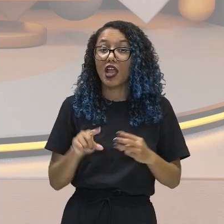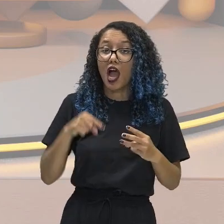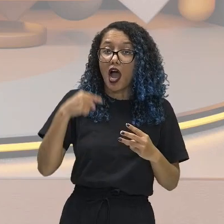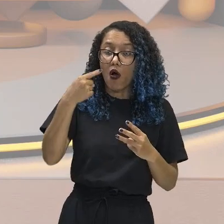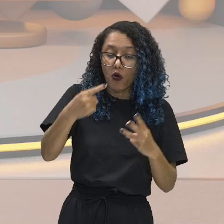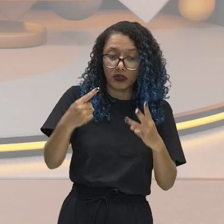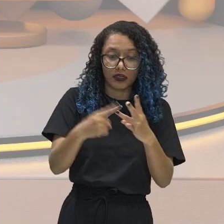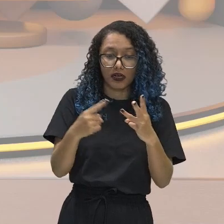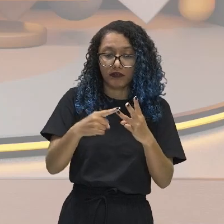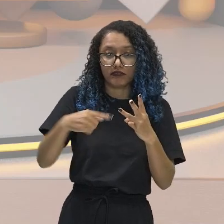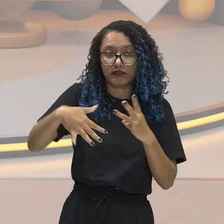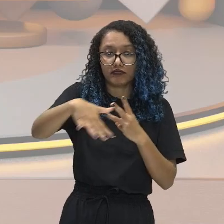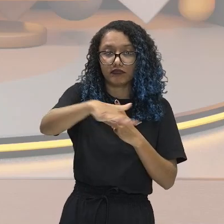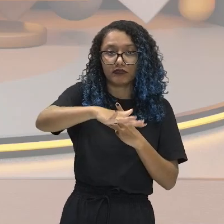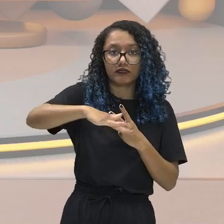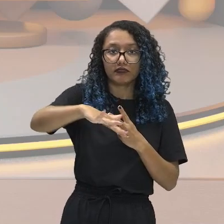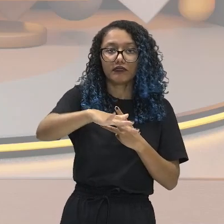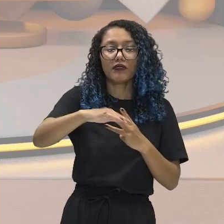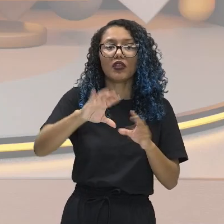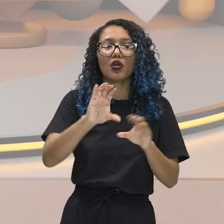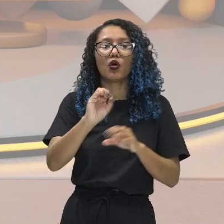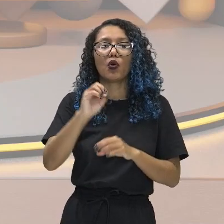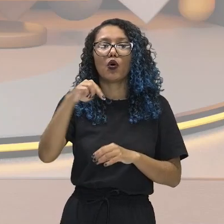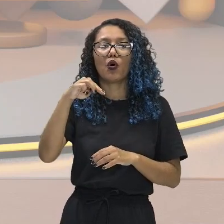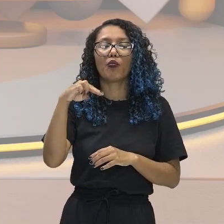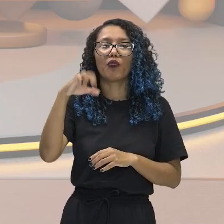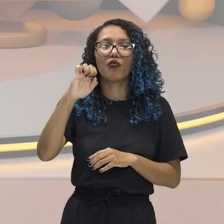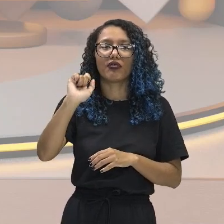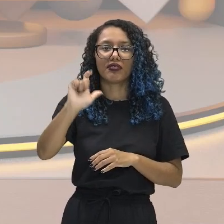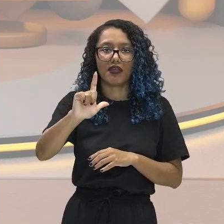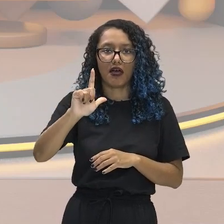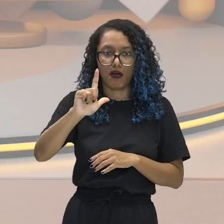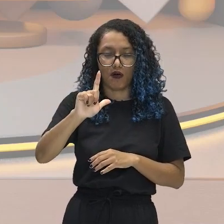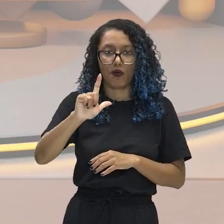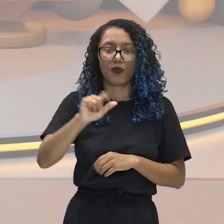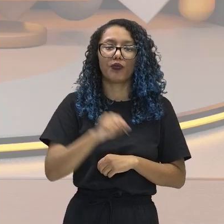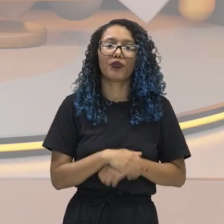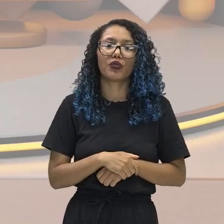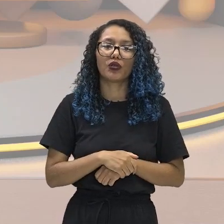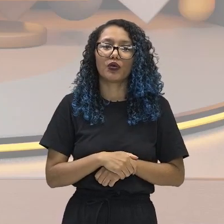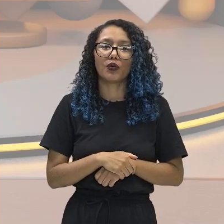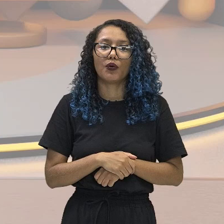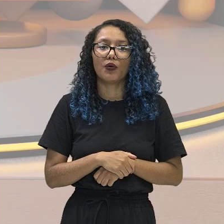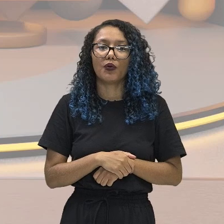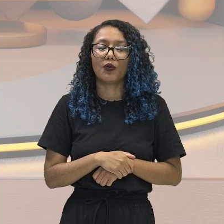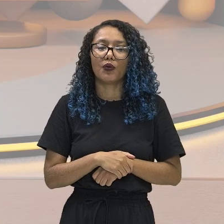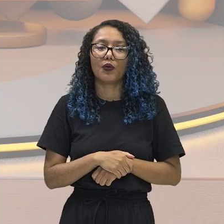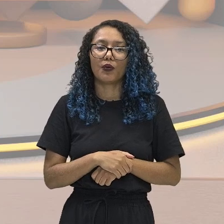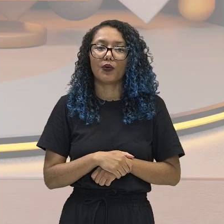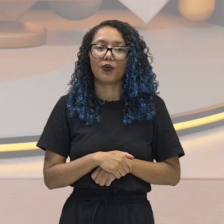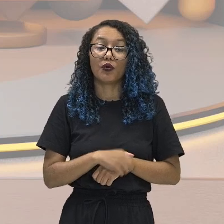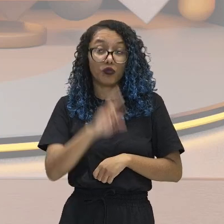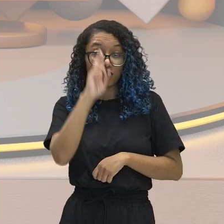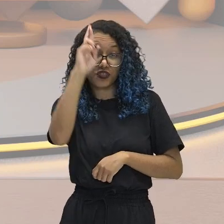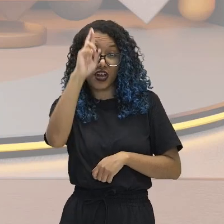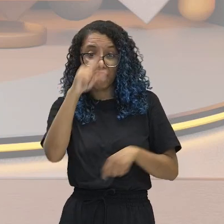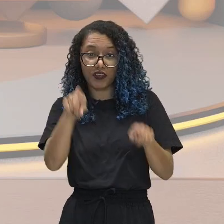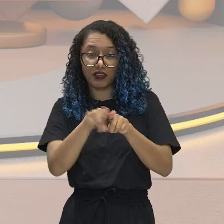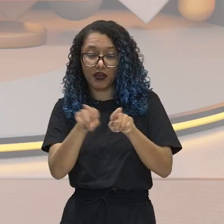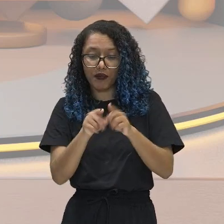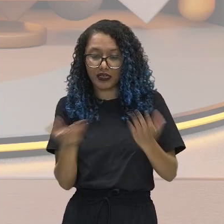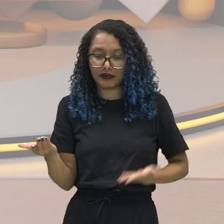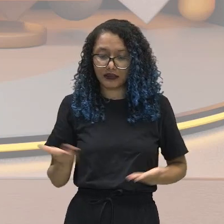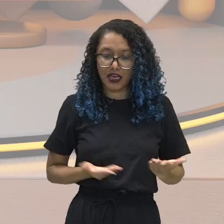tem as áreas, o manso comunal, que eram áreas de utilização ali, basicamente de ambos, tanto de senhores